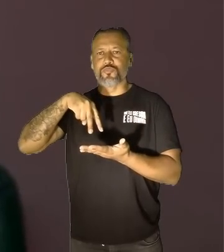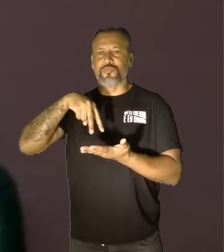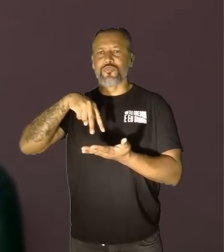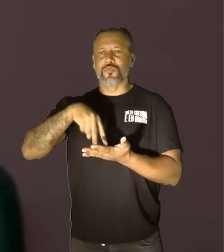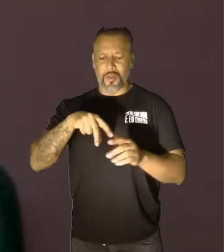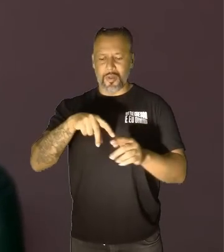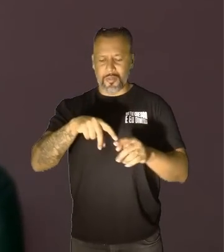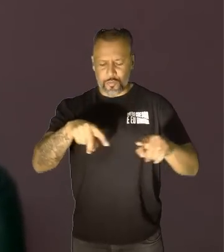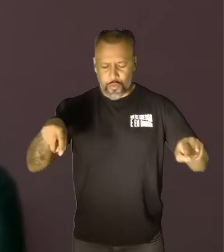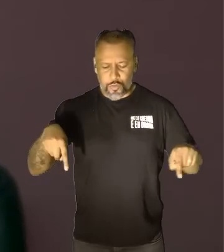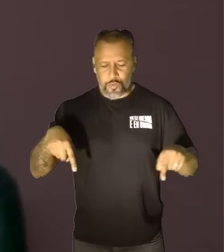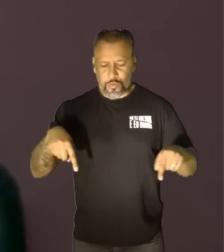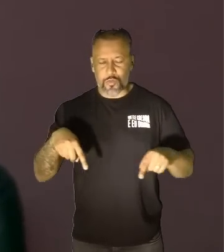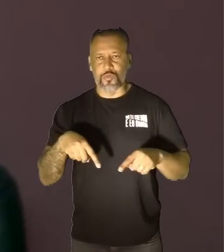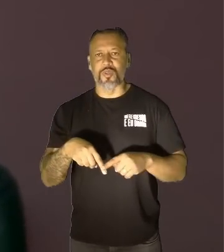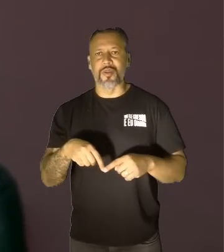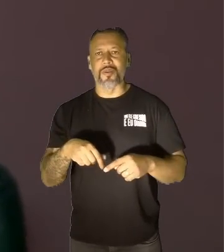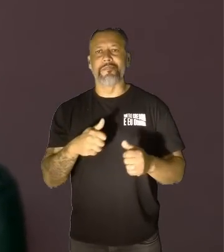E pôs-se ali.